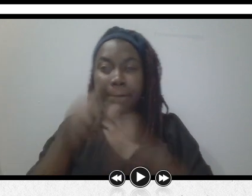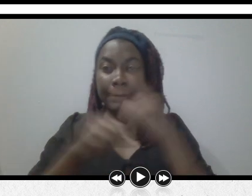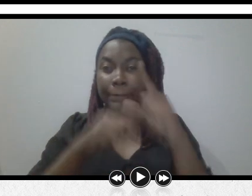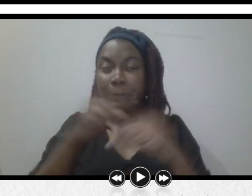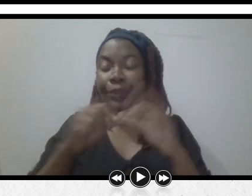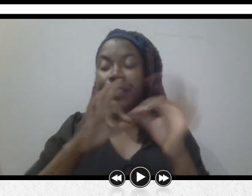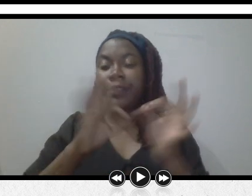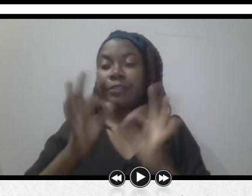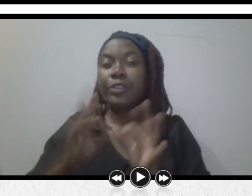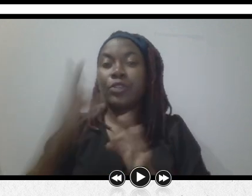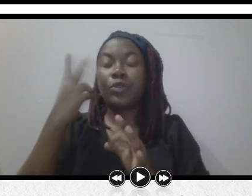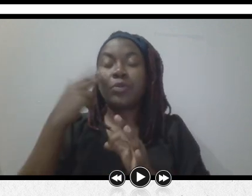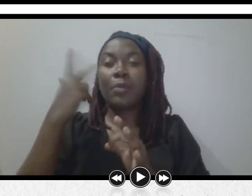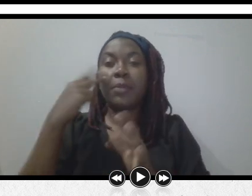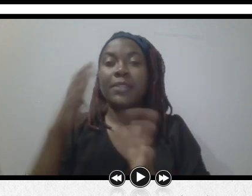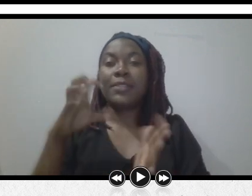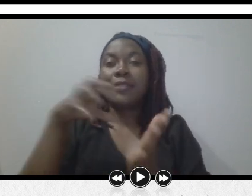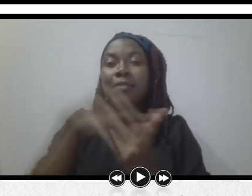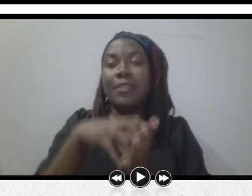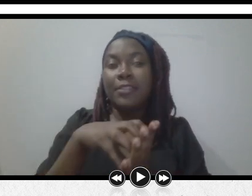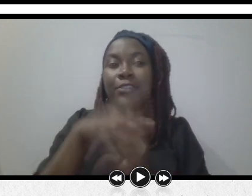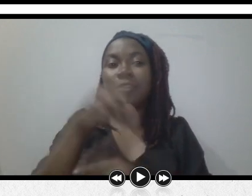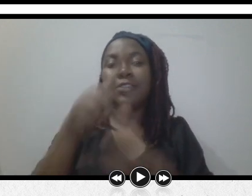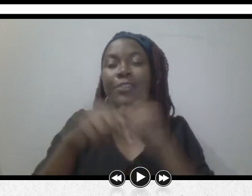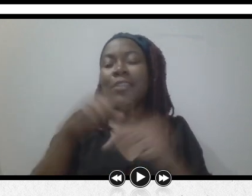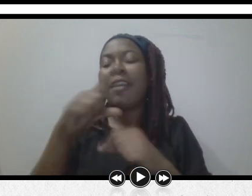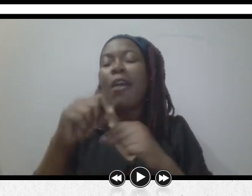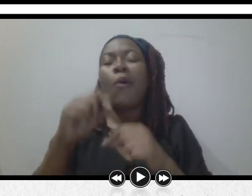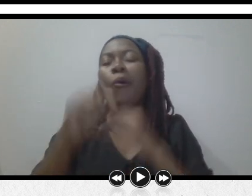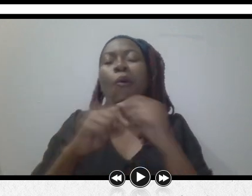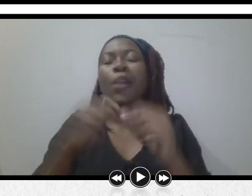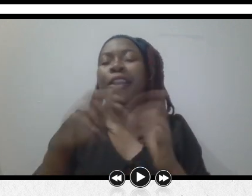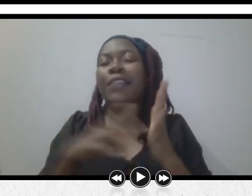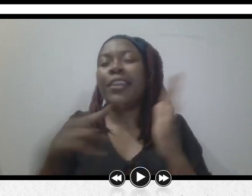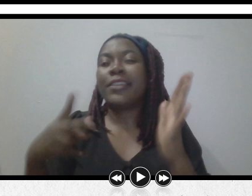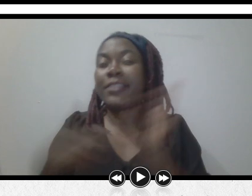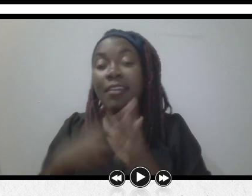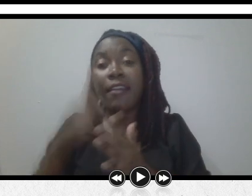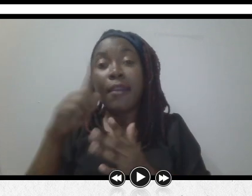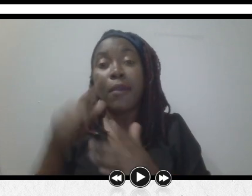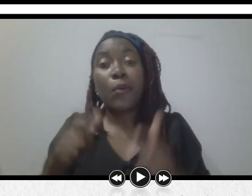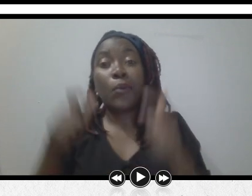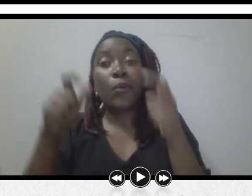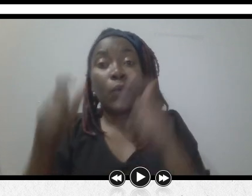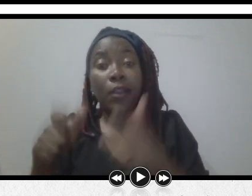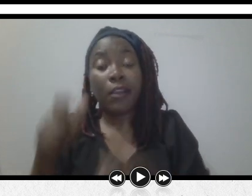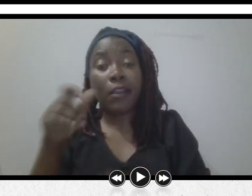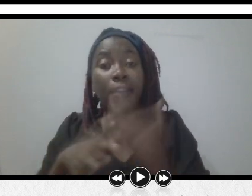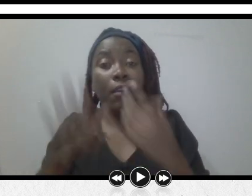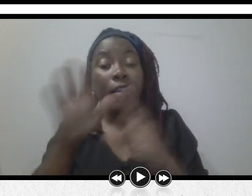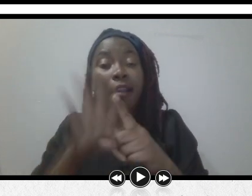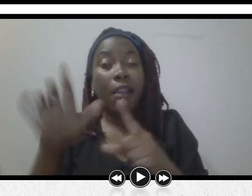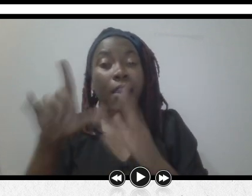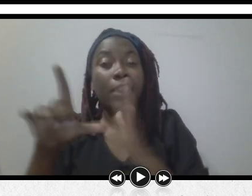E para que haja essa triagem, ela é feita normalmente em centrais de triagem. O que vem a ser essa central?